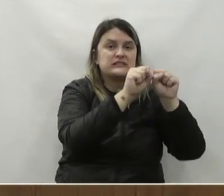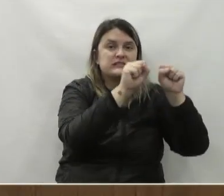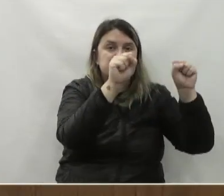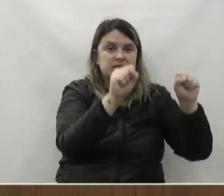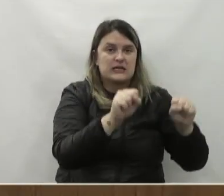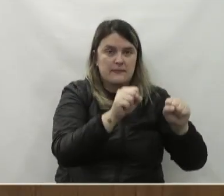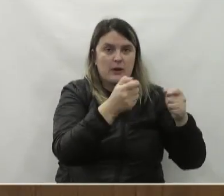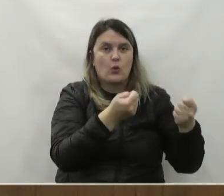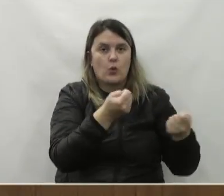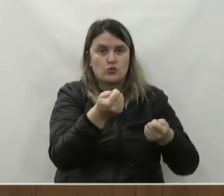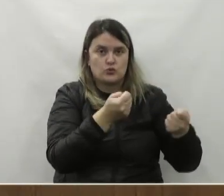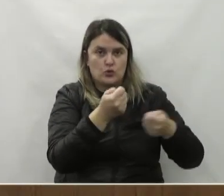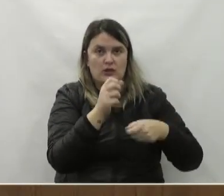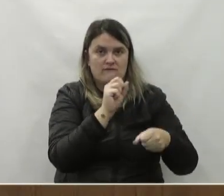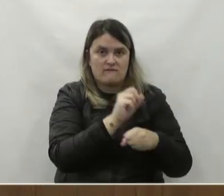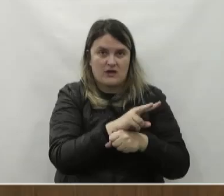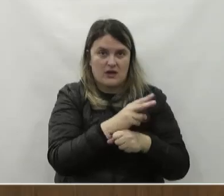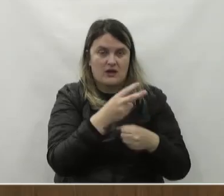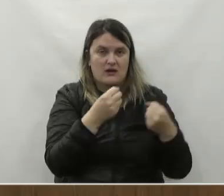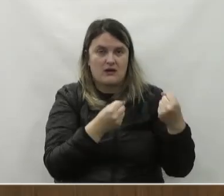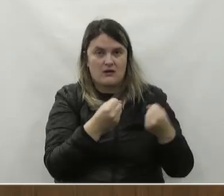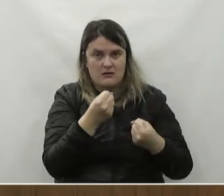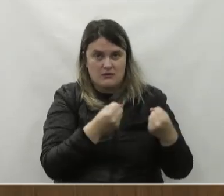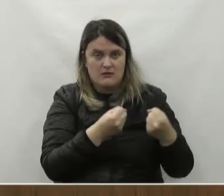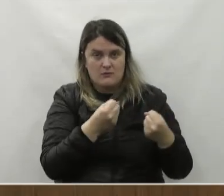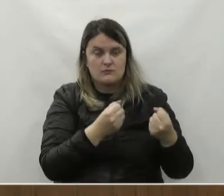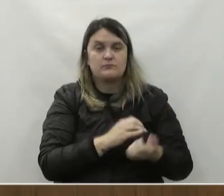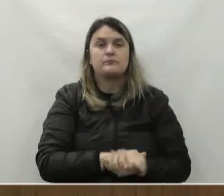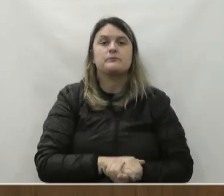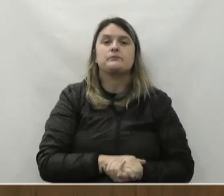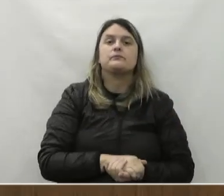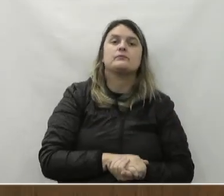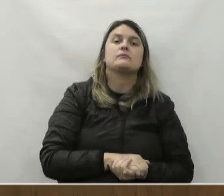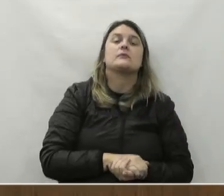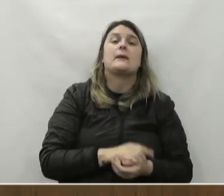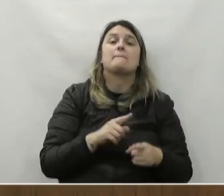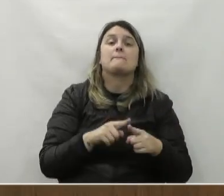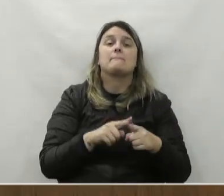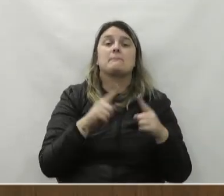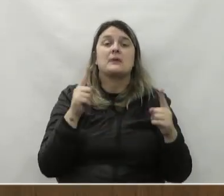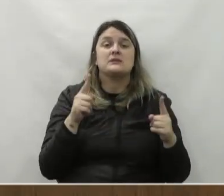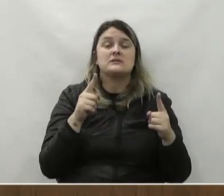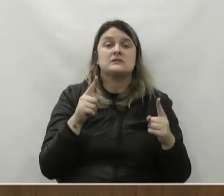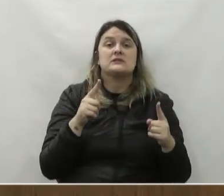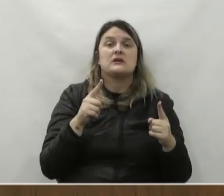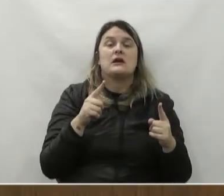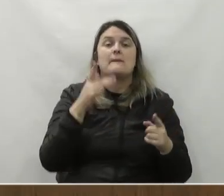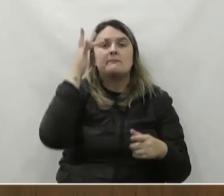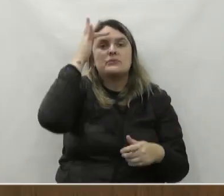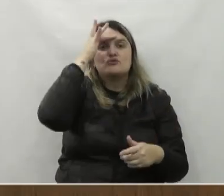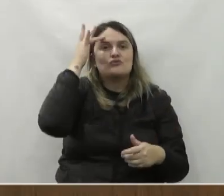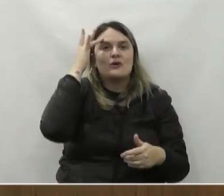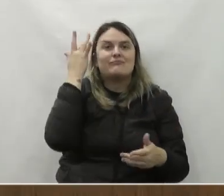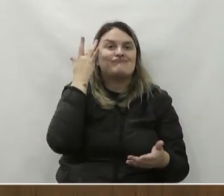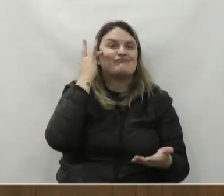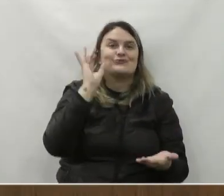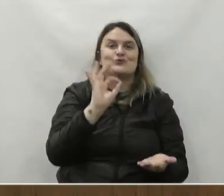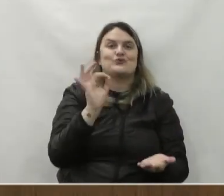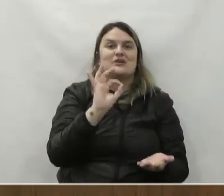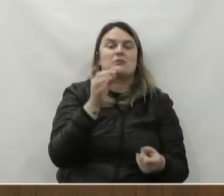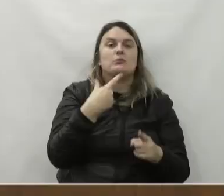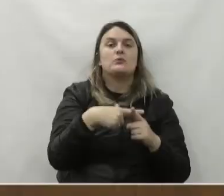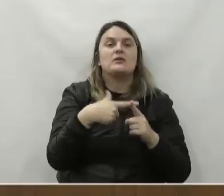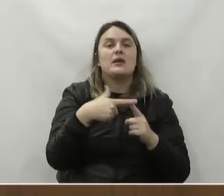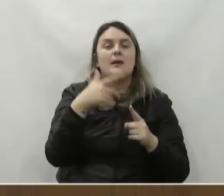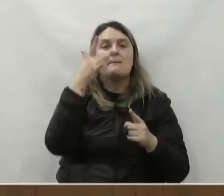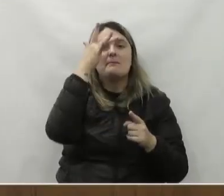controla o estacionamento rotativo de veículos em nosso município, contudo, As notificações não mais estão